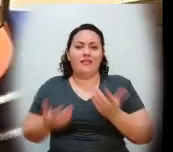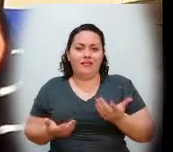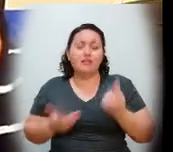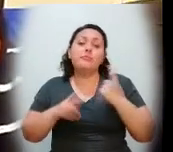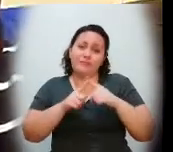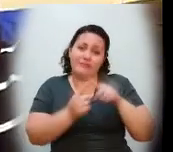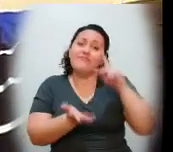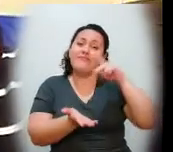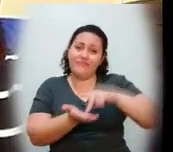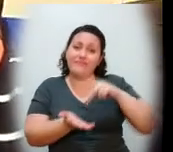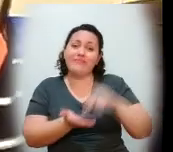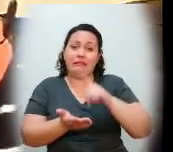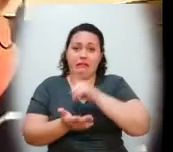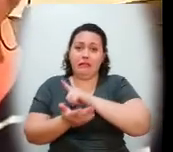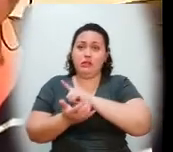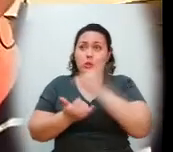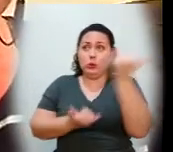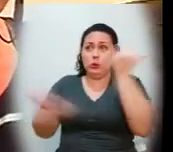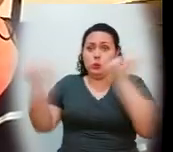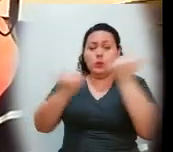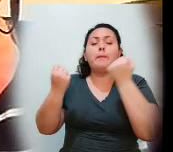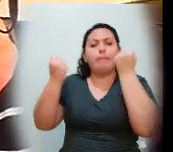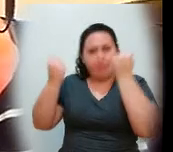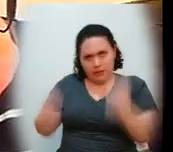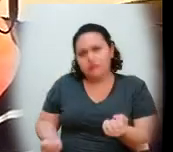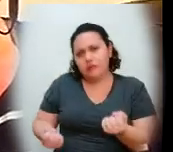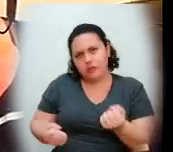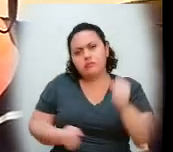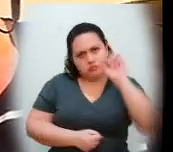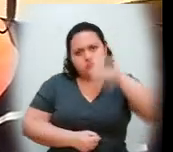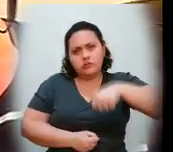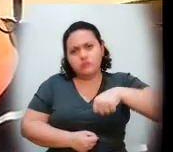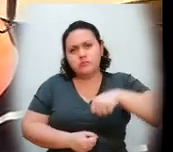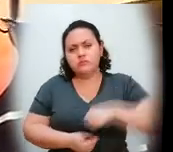realmente, assim, as notícias elas são um pouco mais pesadas, né?